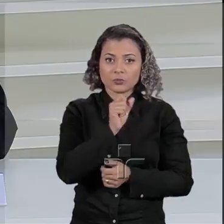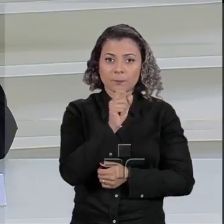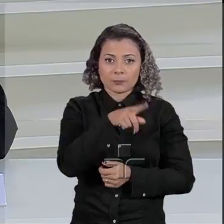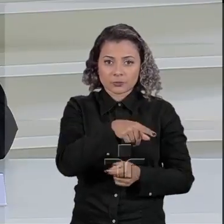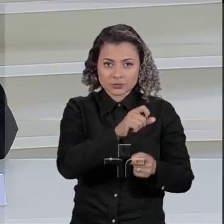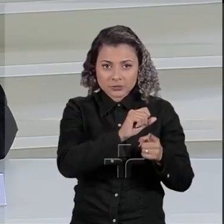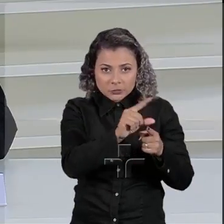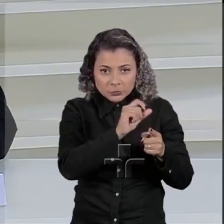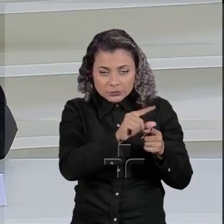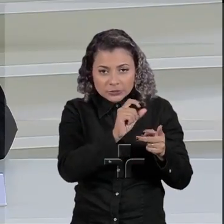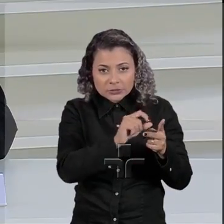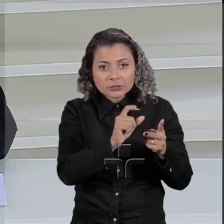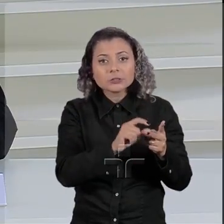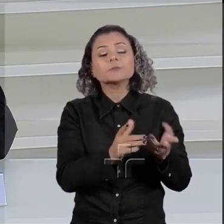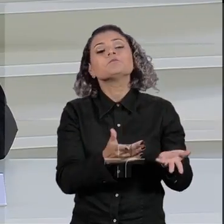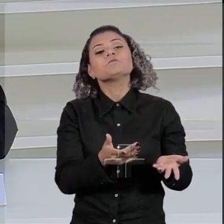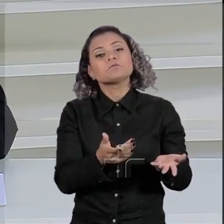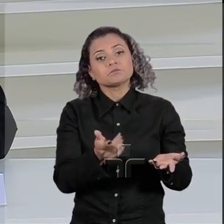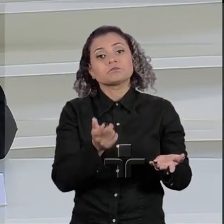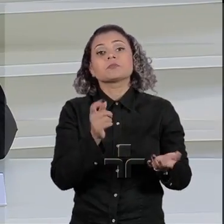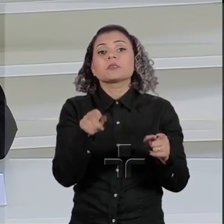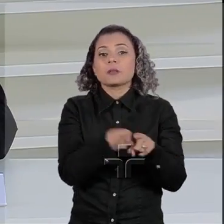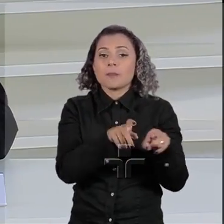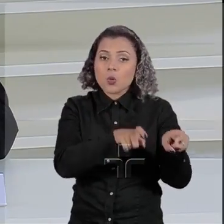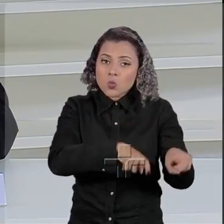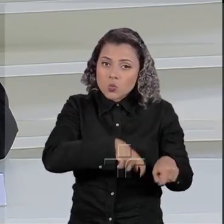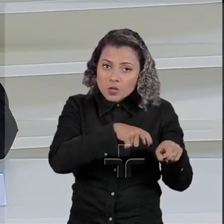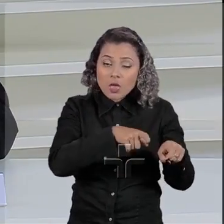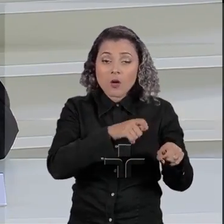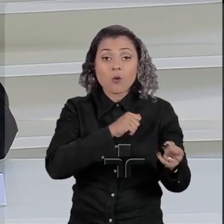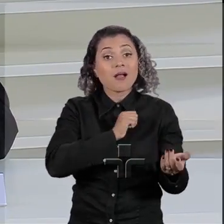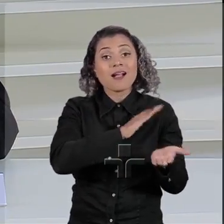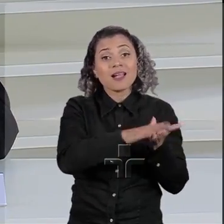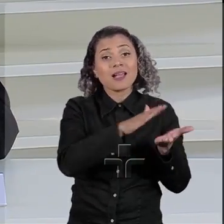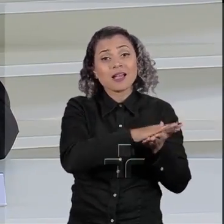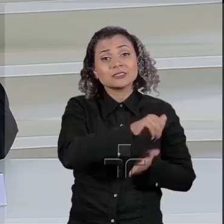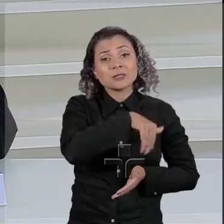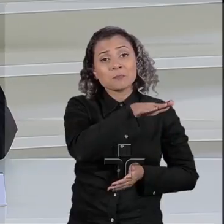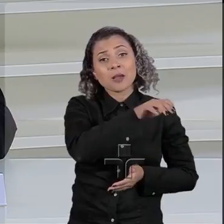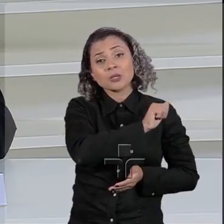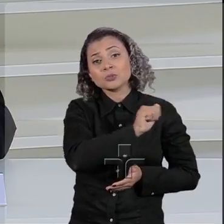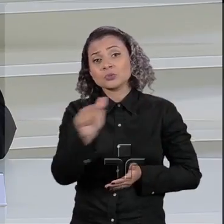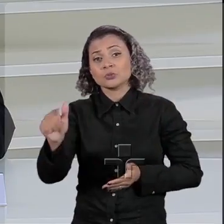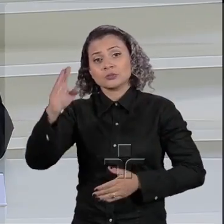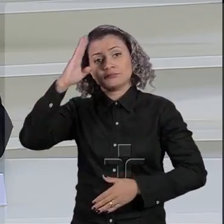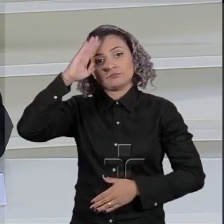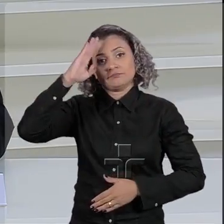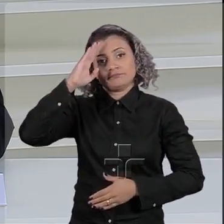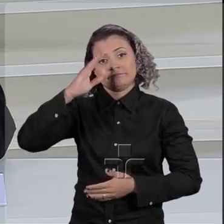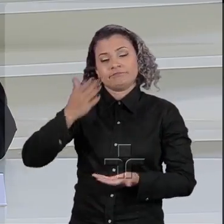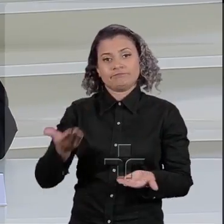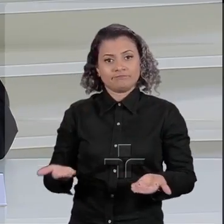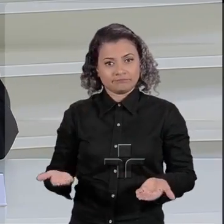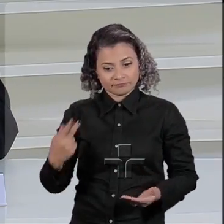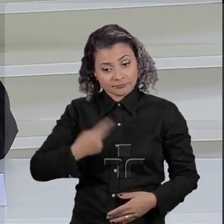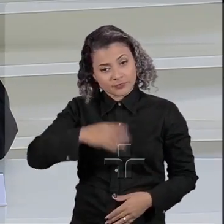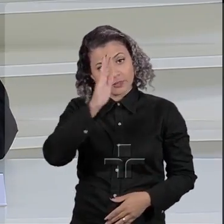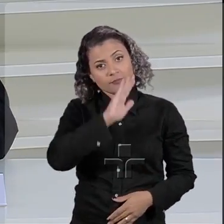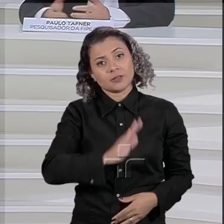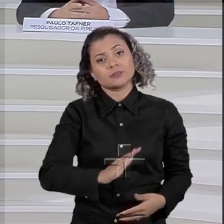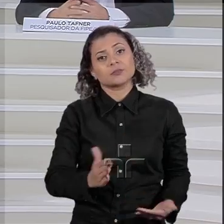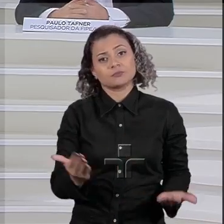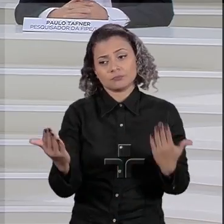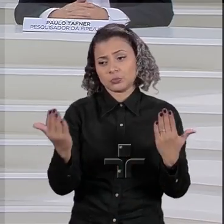previdenciários tópicos, né? A aposentadoria rural, a gente gasta mais do que todo o gasto com Forças Armadas no Brasil. Então, é coisa desse